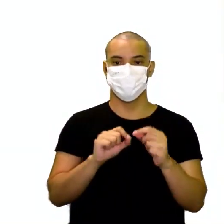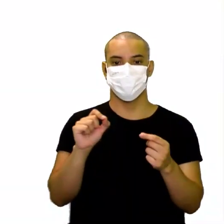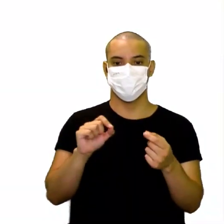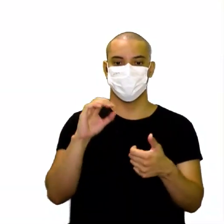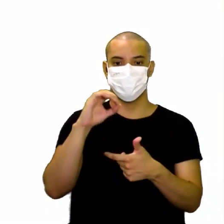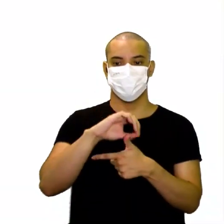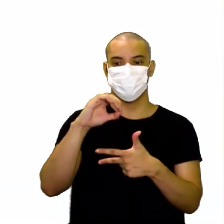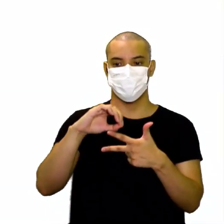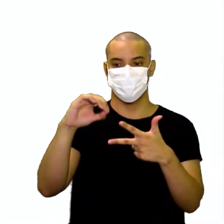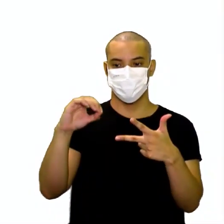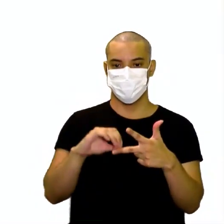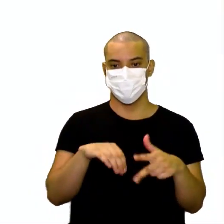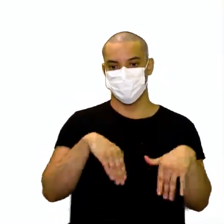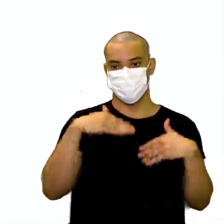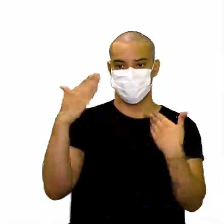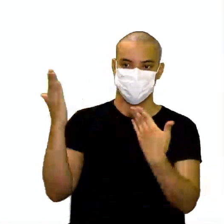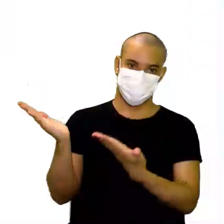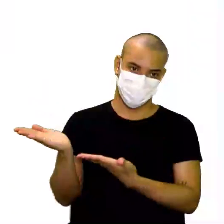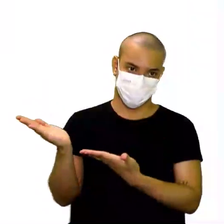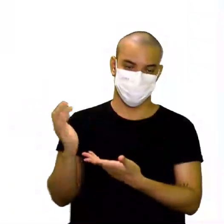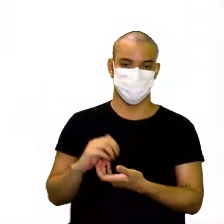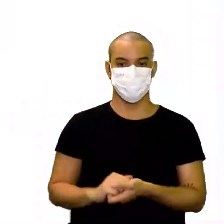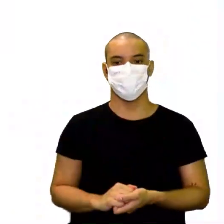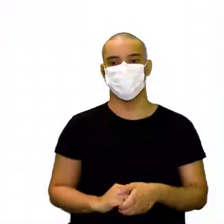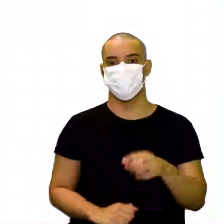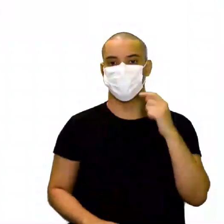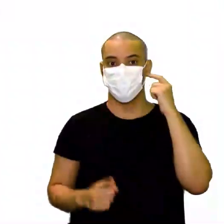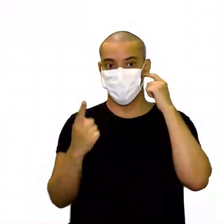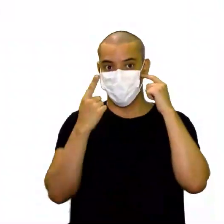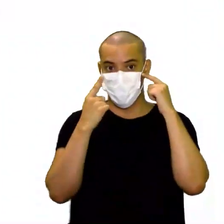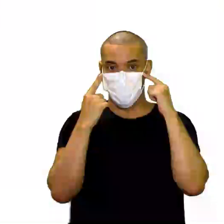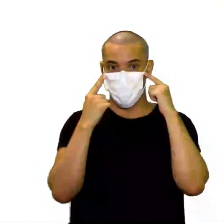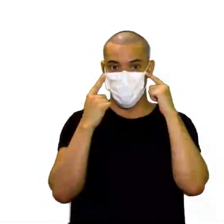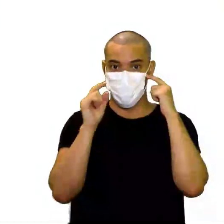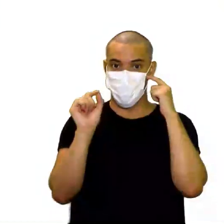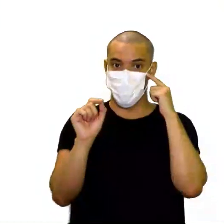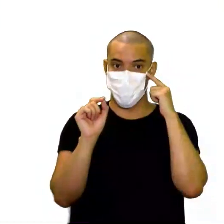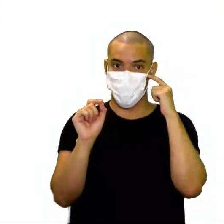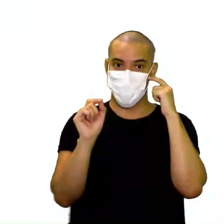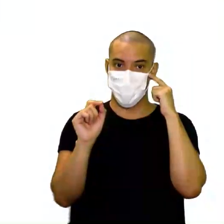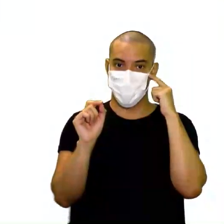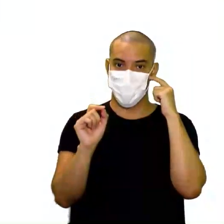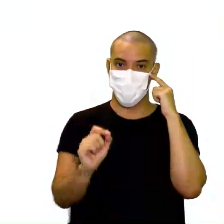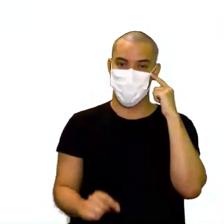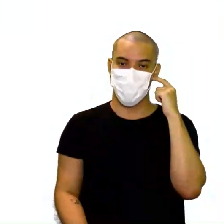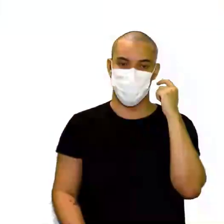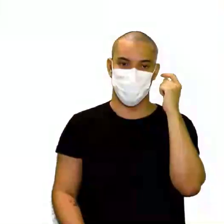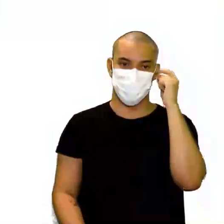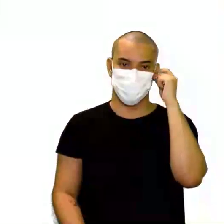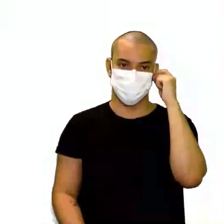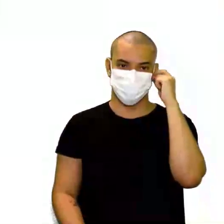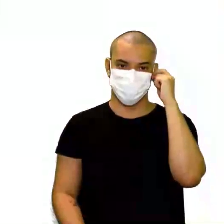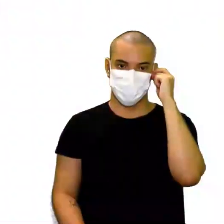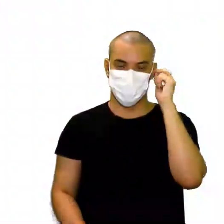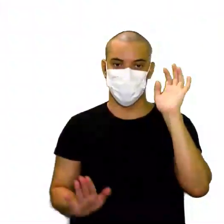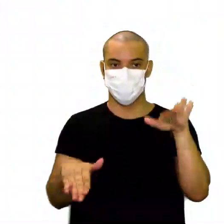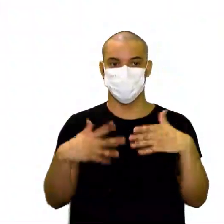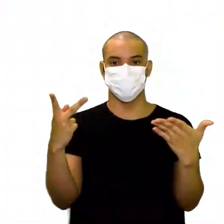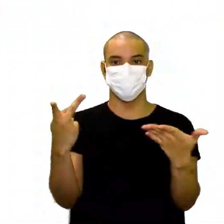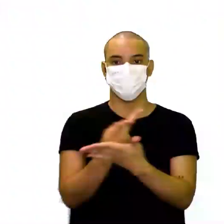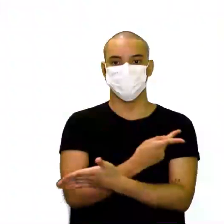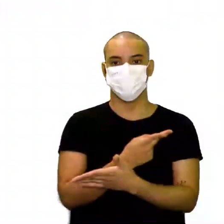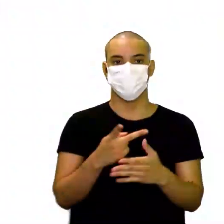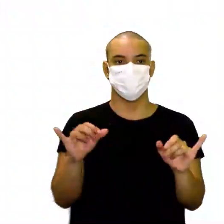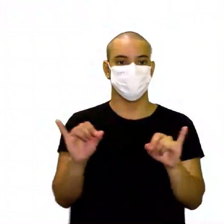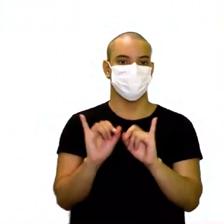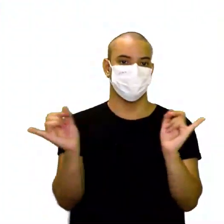conhecida questão do Enem. Veja só esta situação aqui e fala o seguinte: quando ocorre um